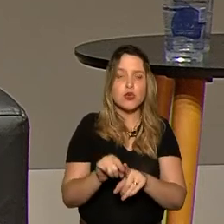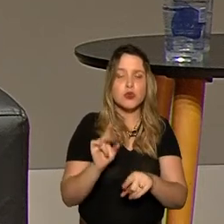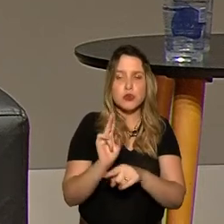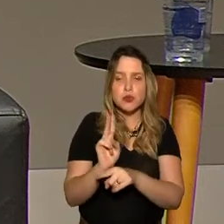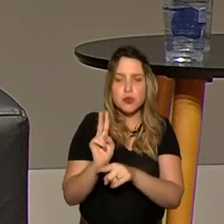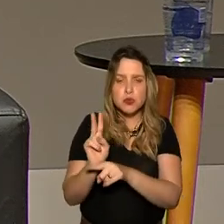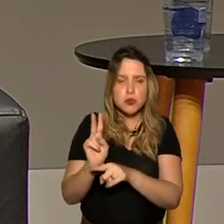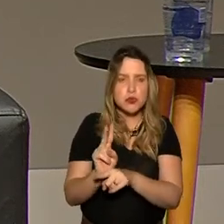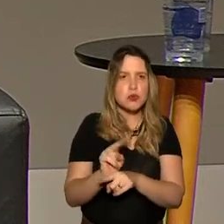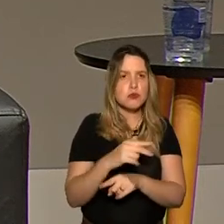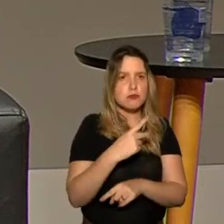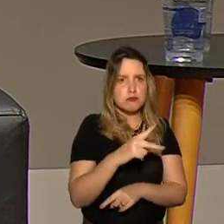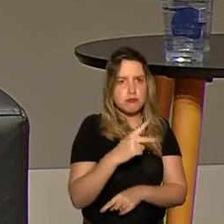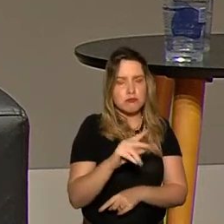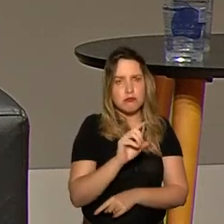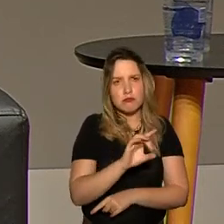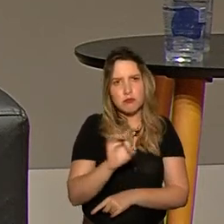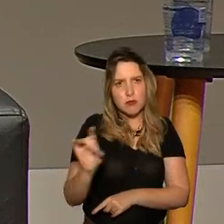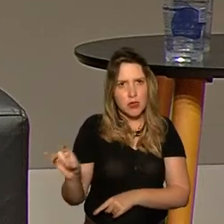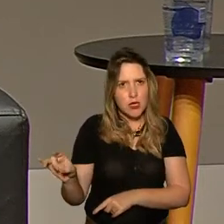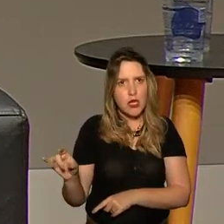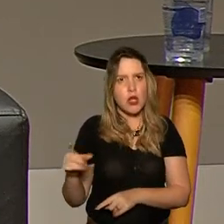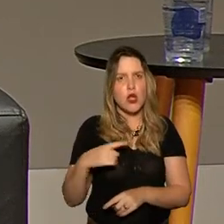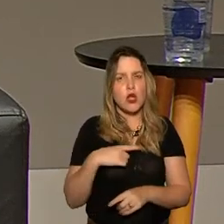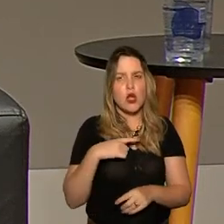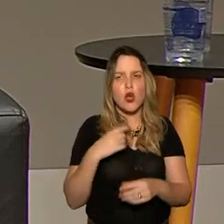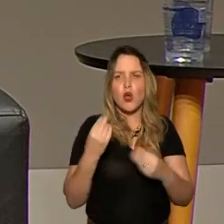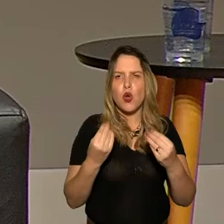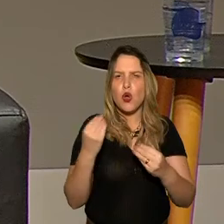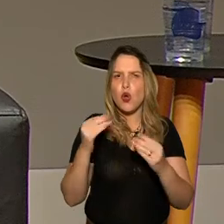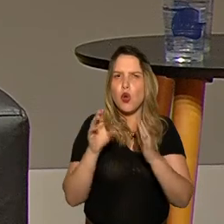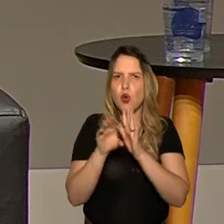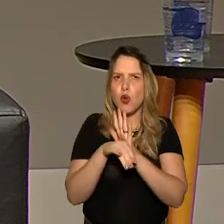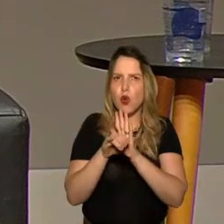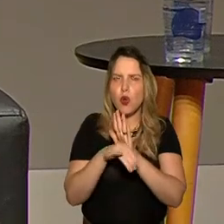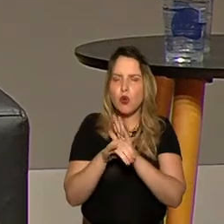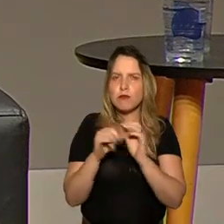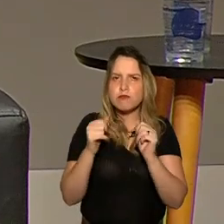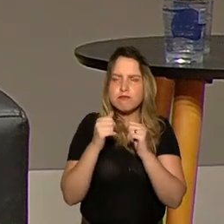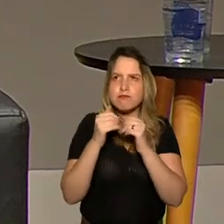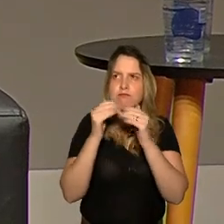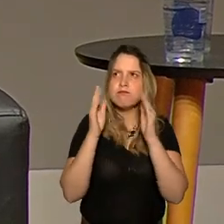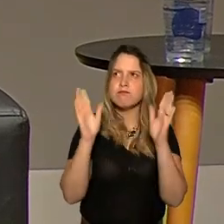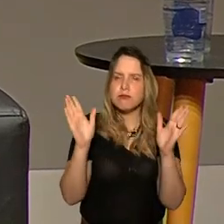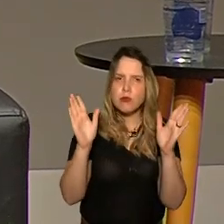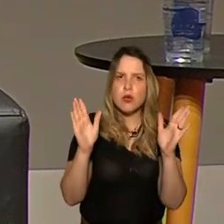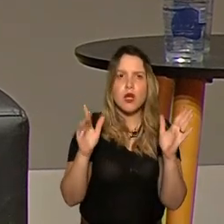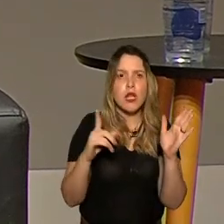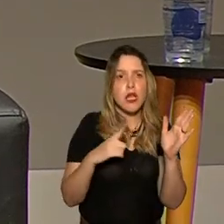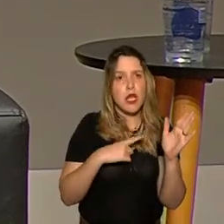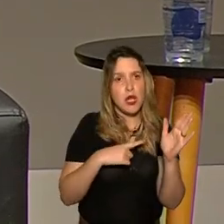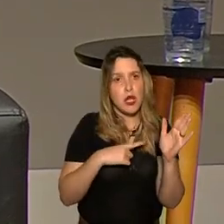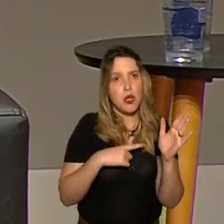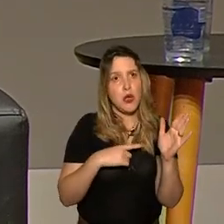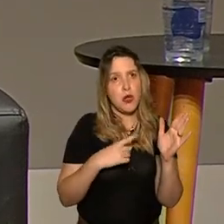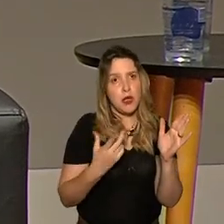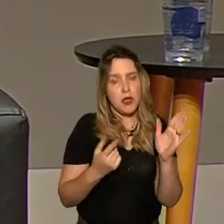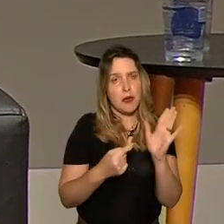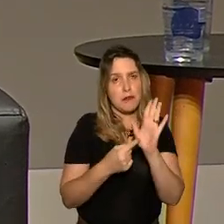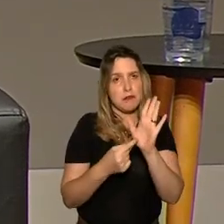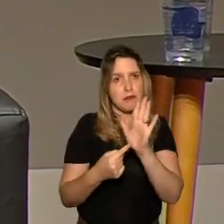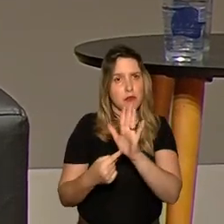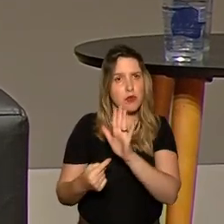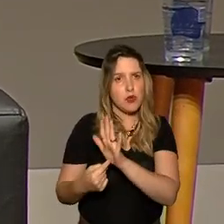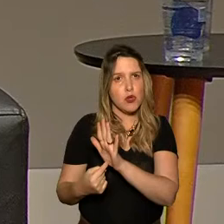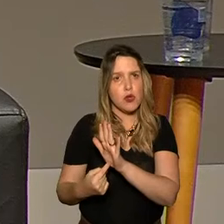delas a partir do momento em que ela não responde a determinados anseios então eu nessa pesquisa do mestrado